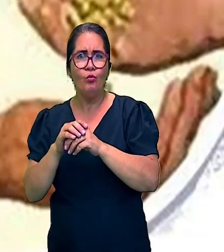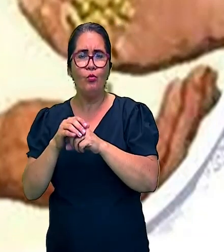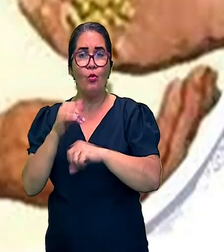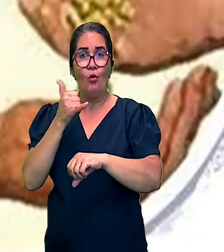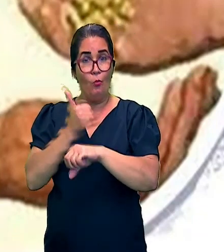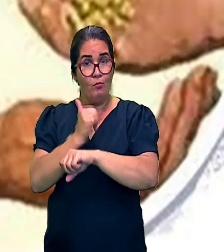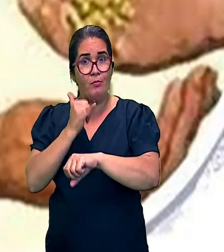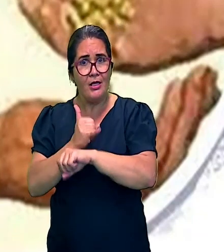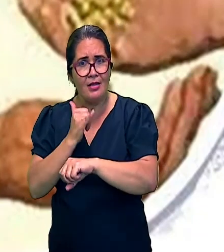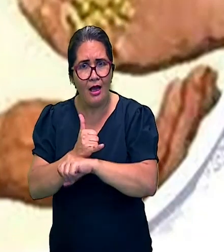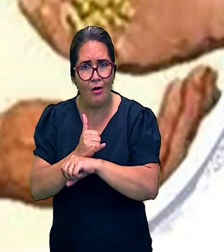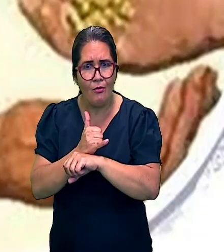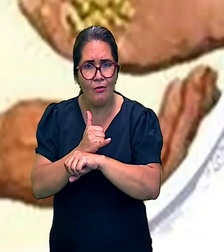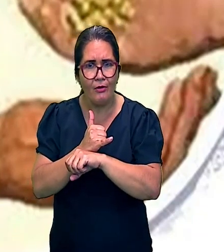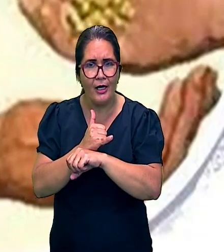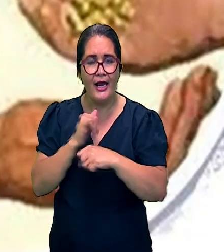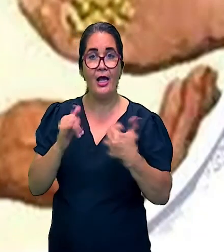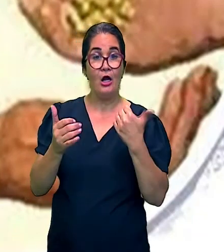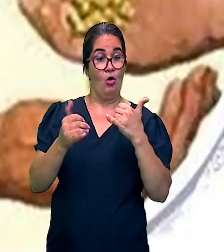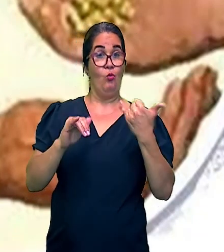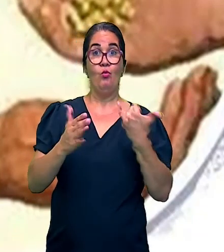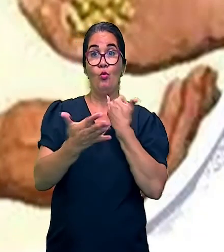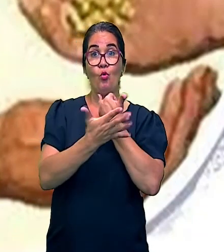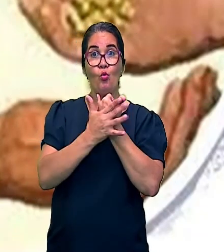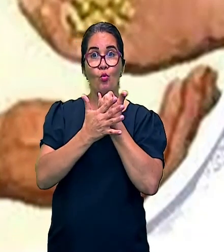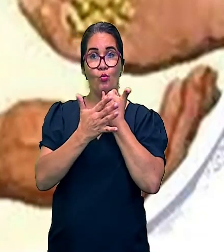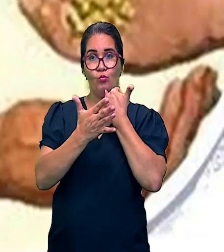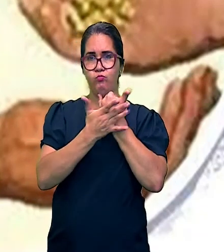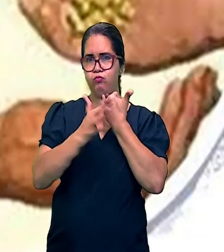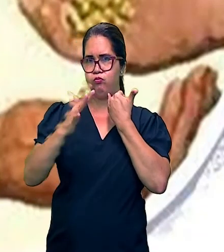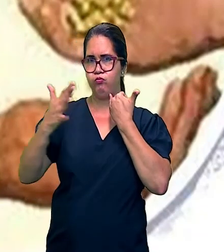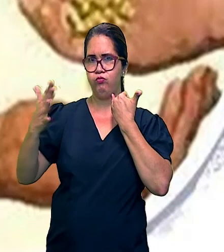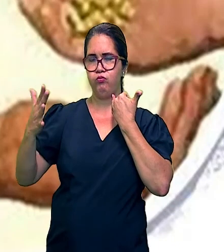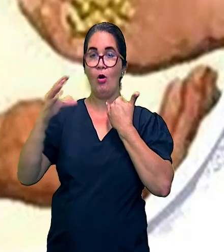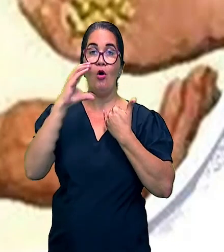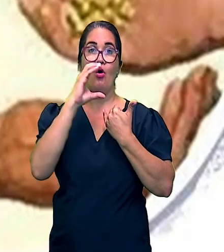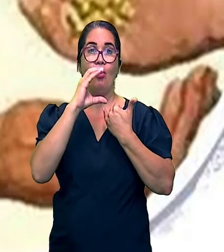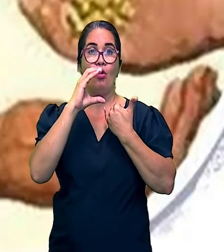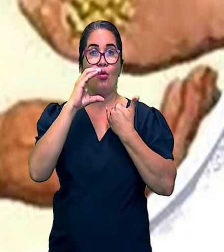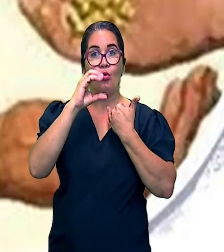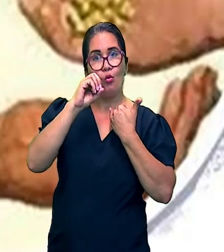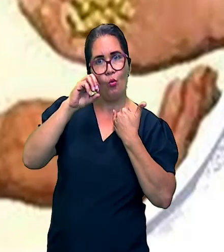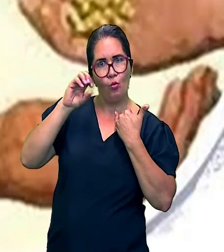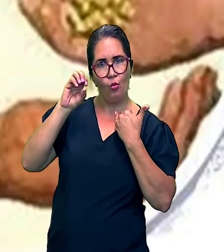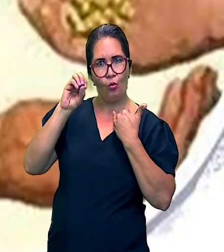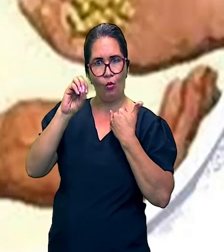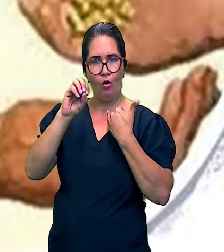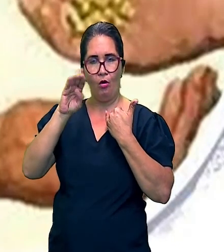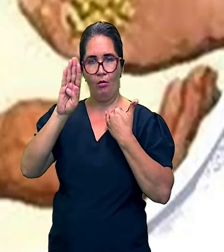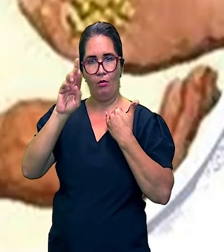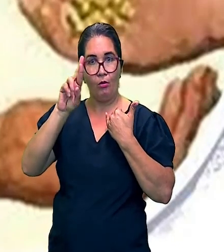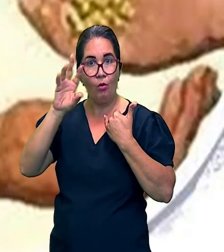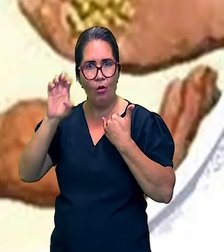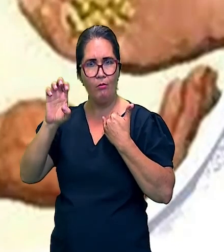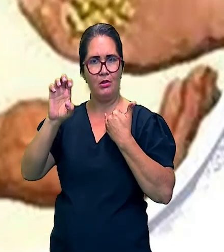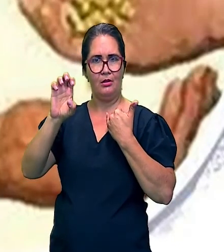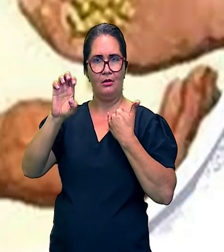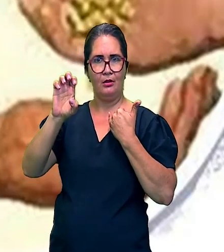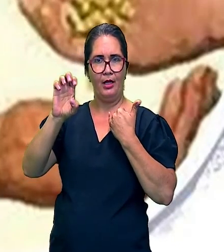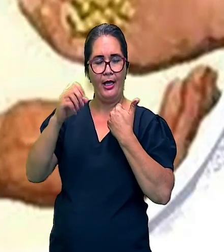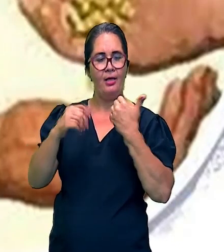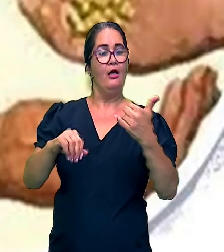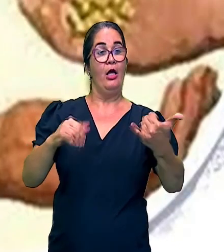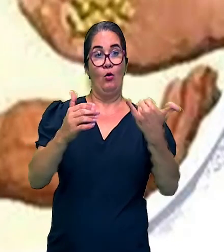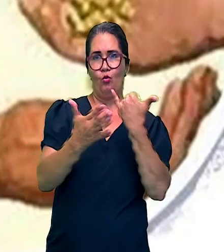enfeites. Por ser um metal mole, foi pouco utilizado para a fabricação de armas e ferramentas.